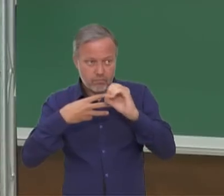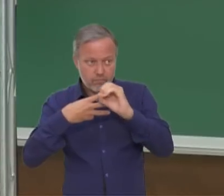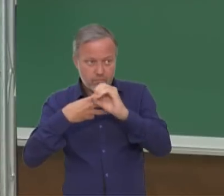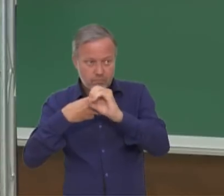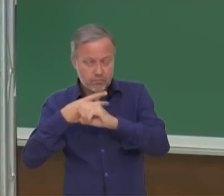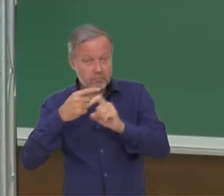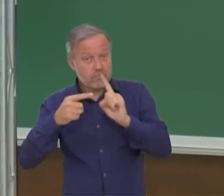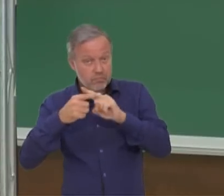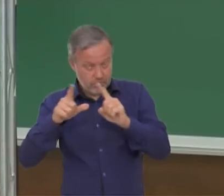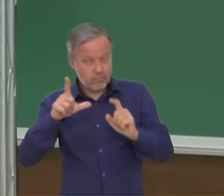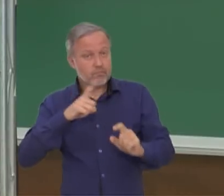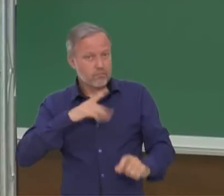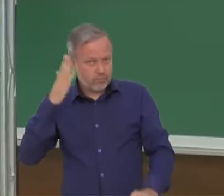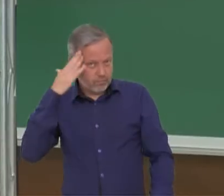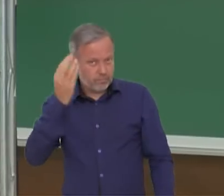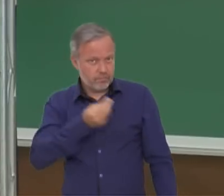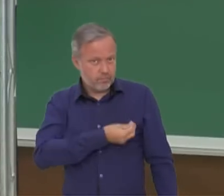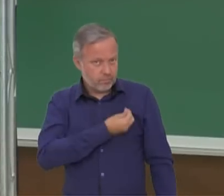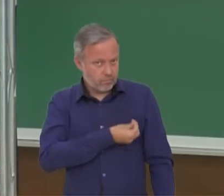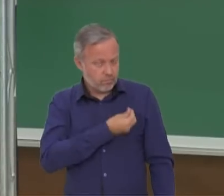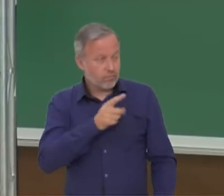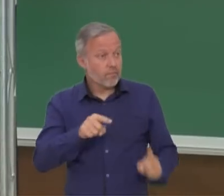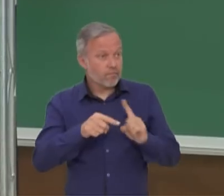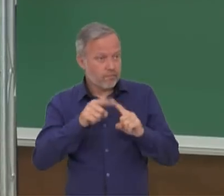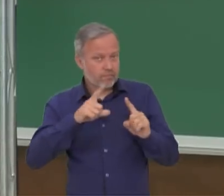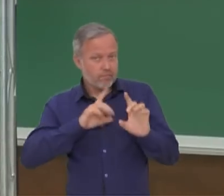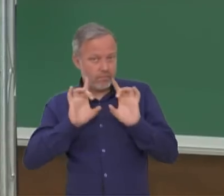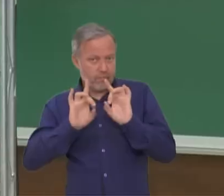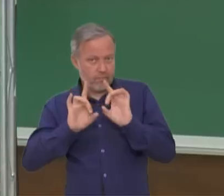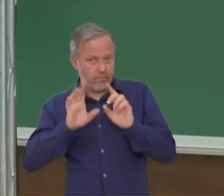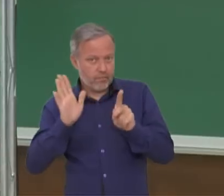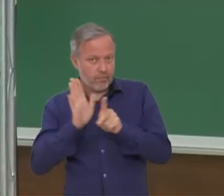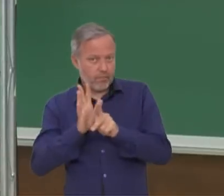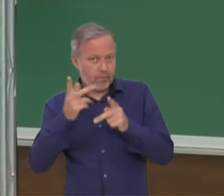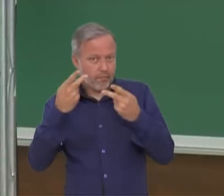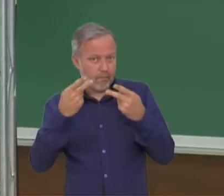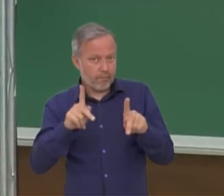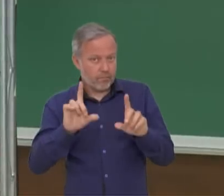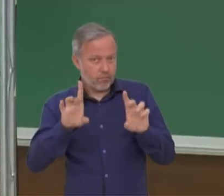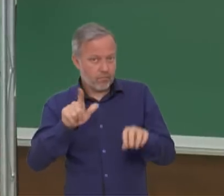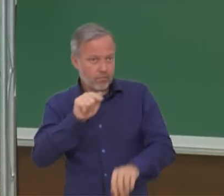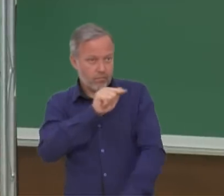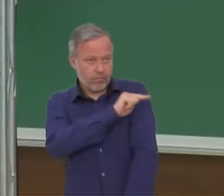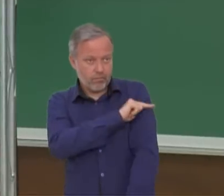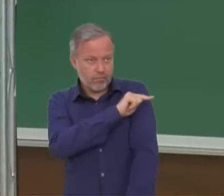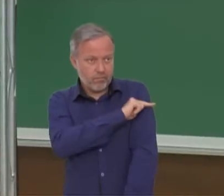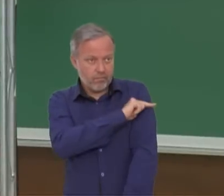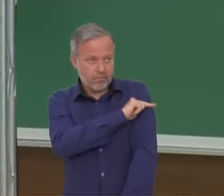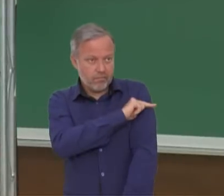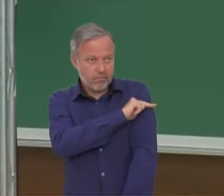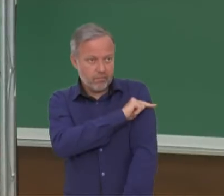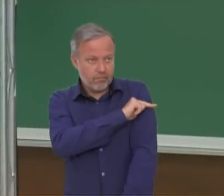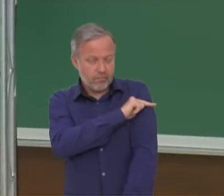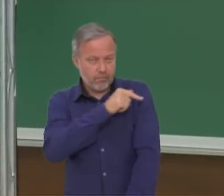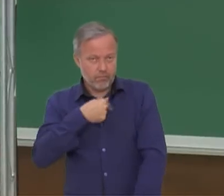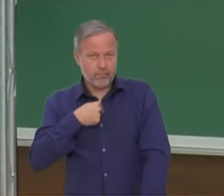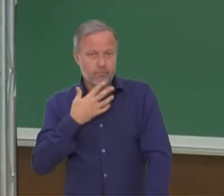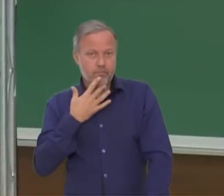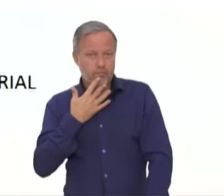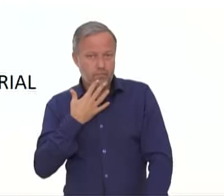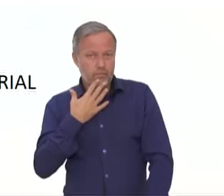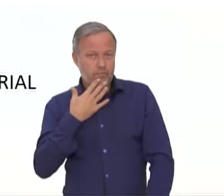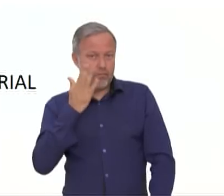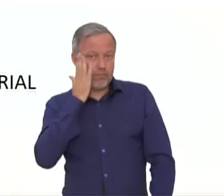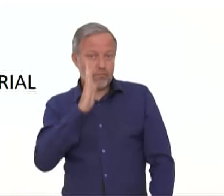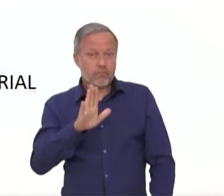gente vai saber que elas existem, mas cada uma delas e a função só no sétimo ano. Mas perceba essa estrutura azul,